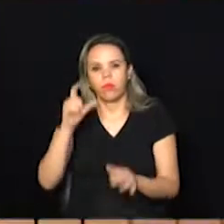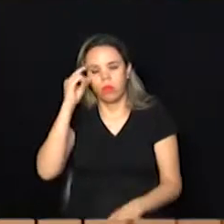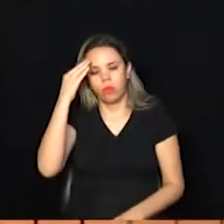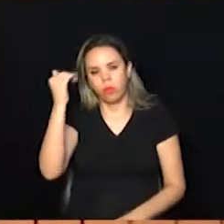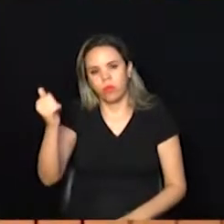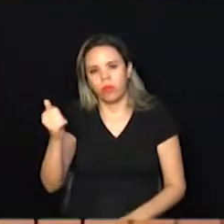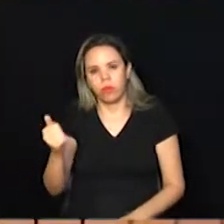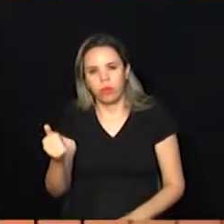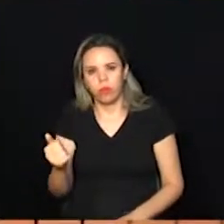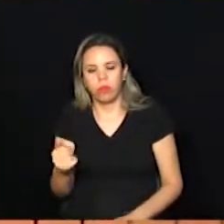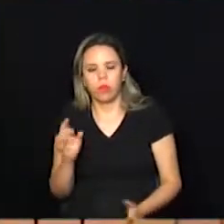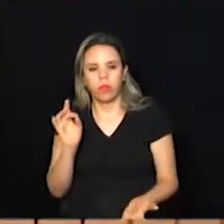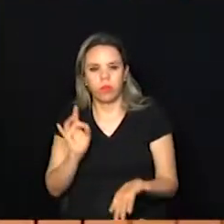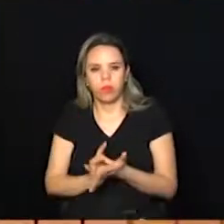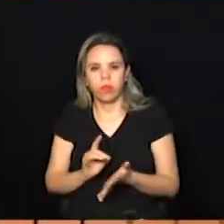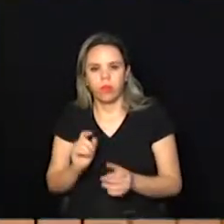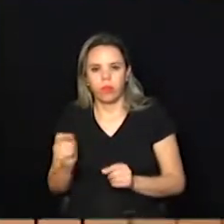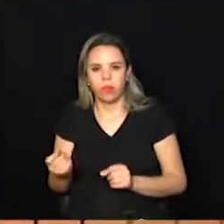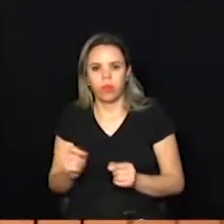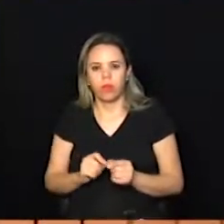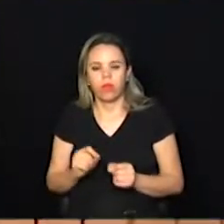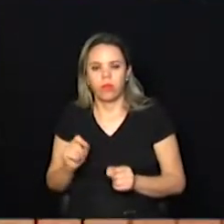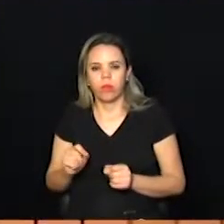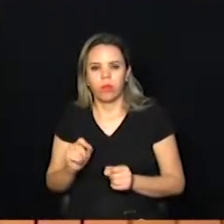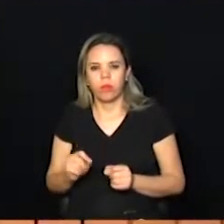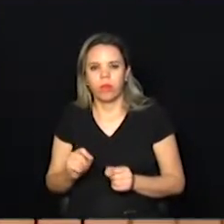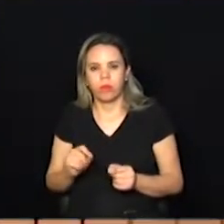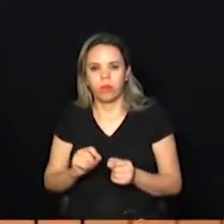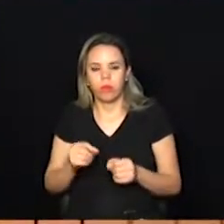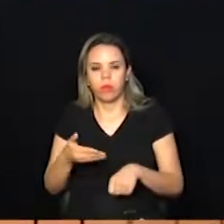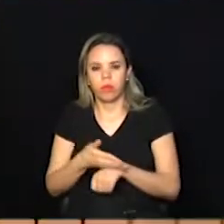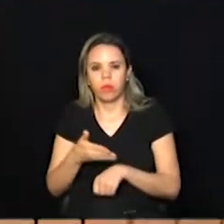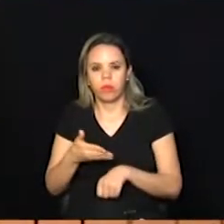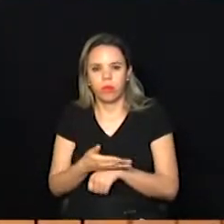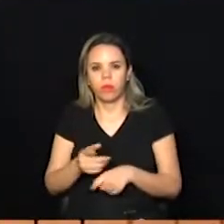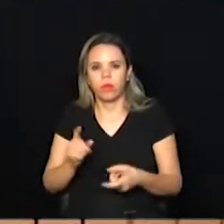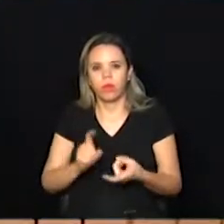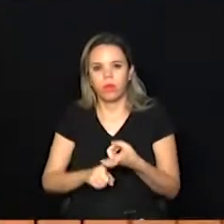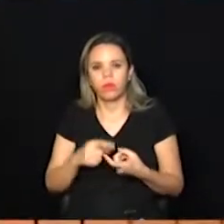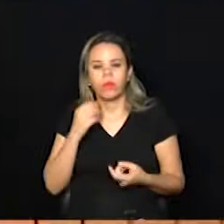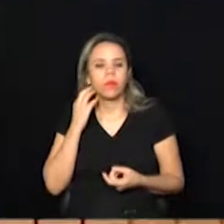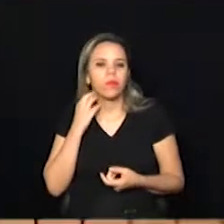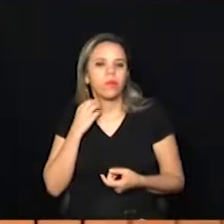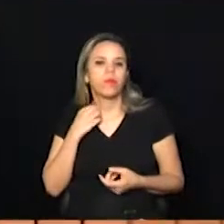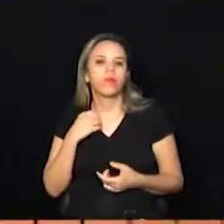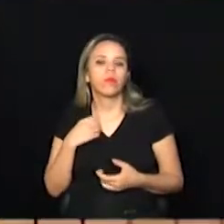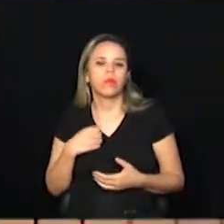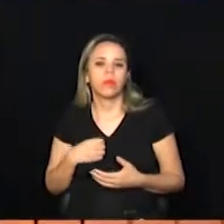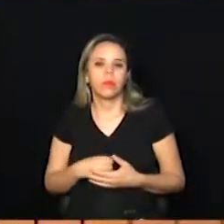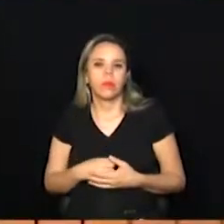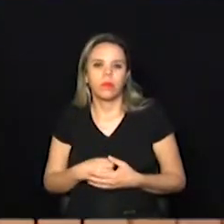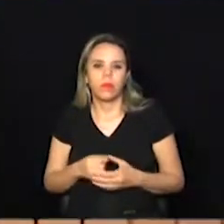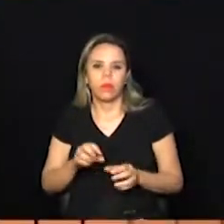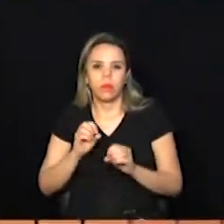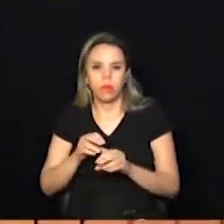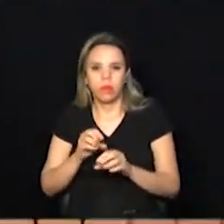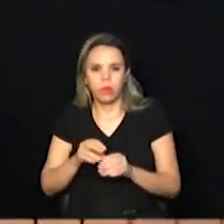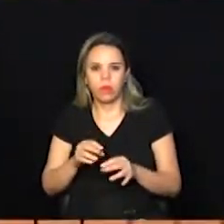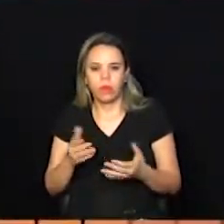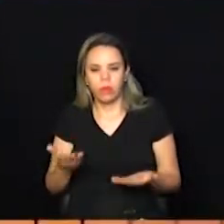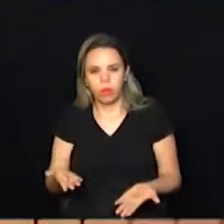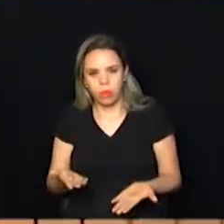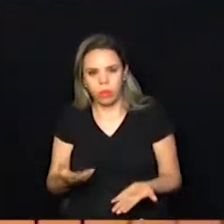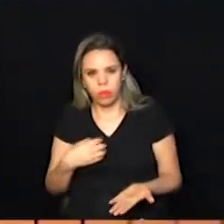é o fato de que faça parte da pena. Então, assim, é um processo de reeducação, é